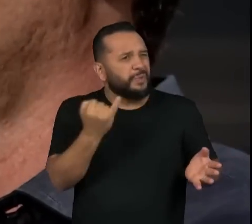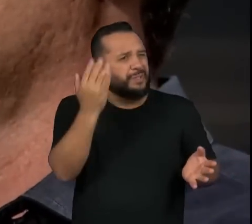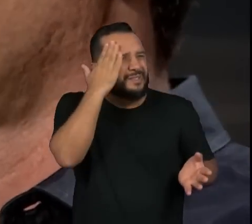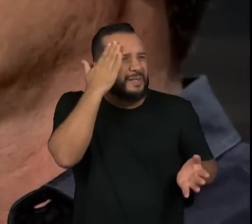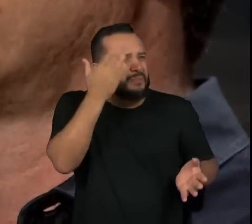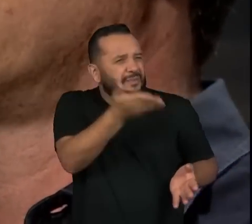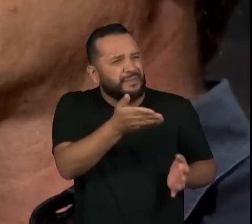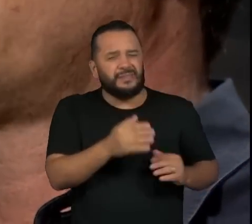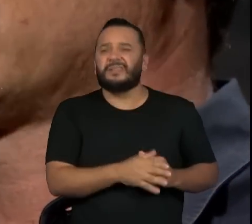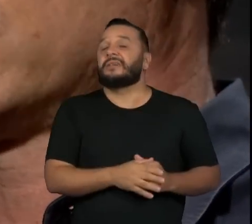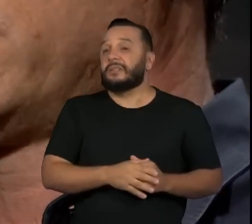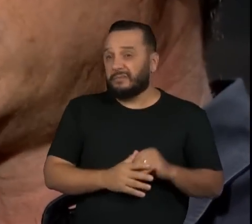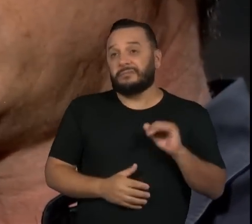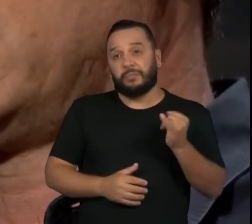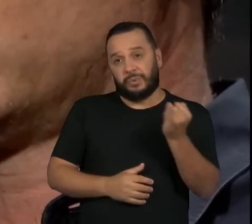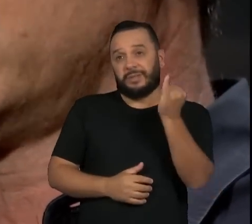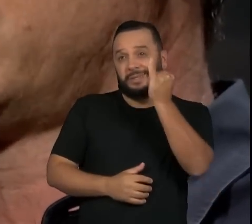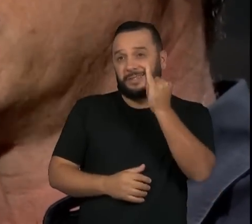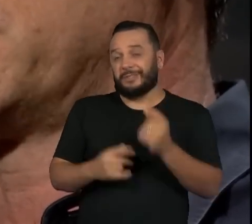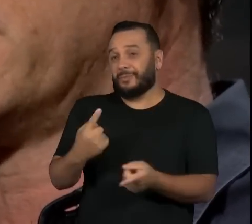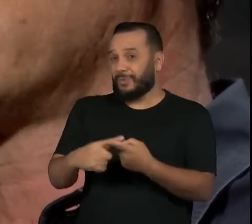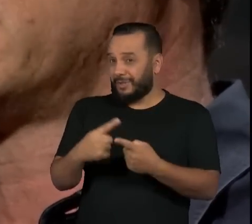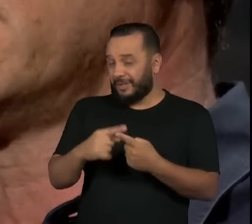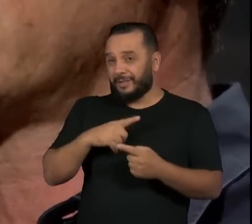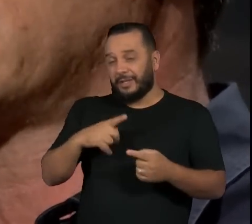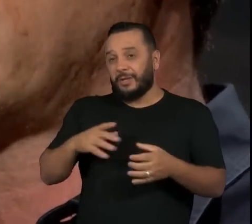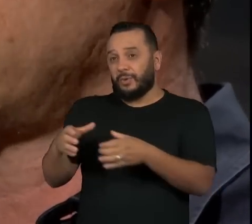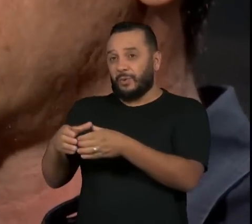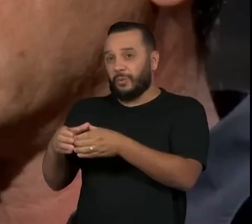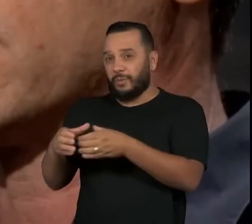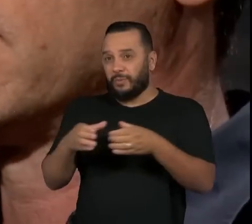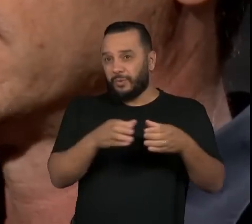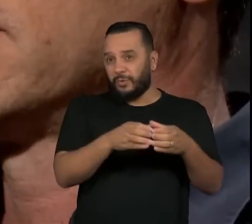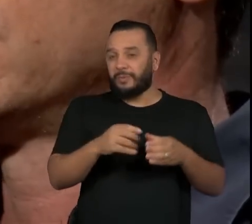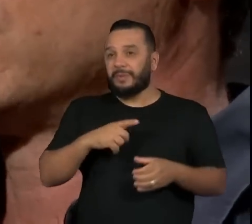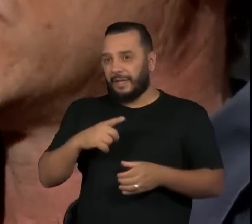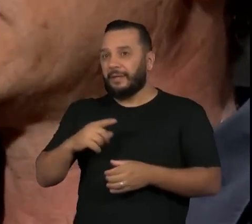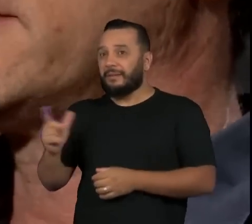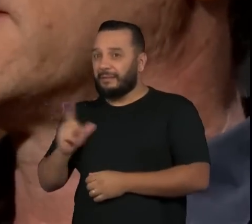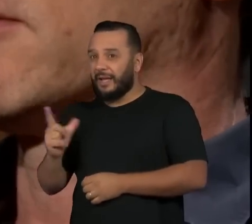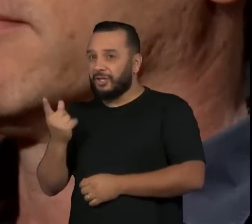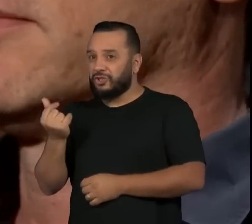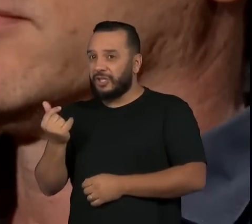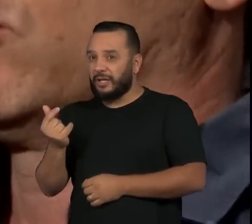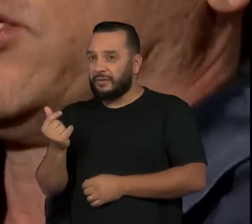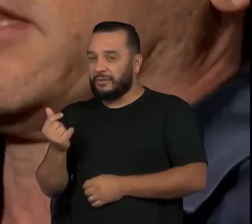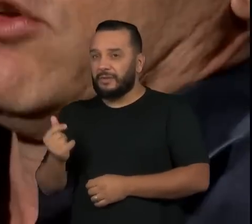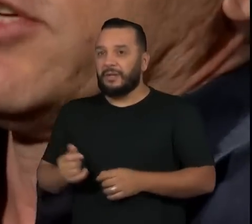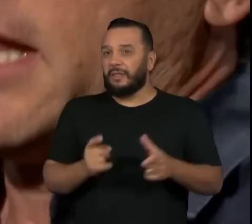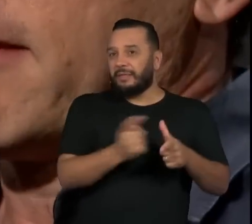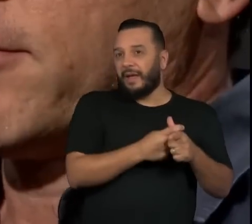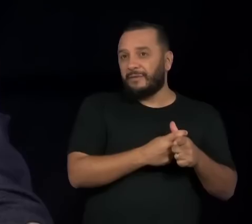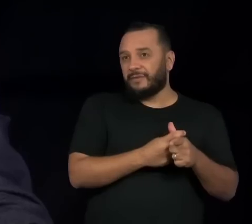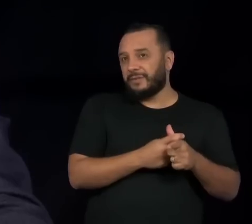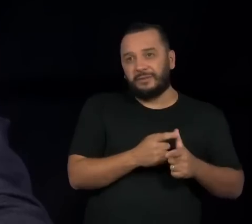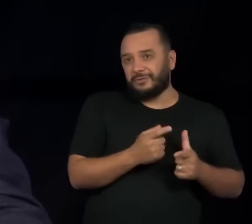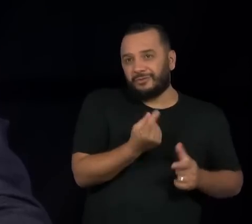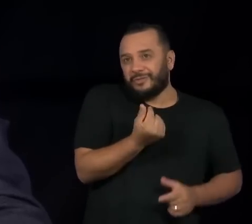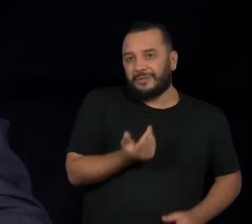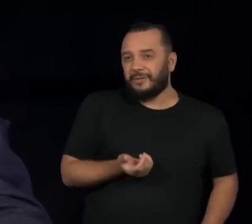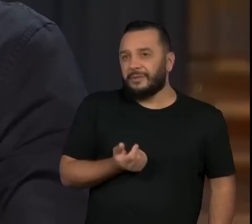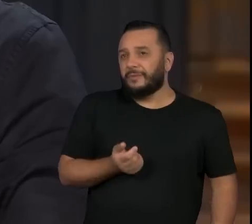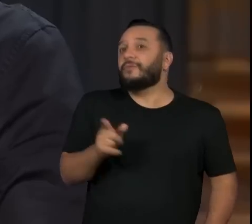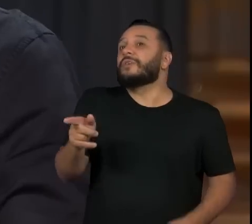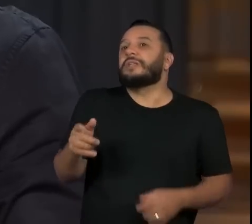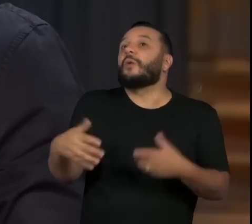Marcelo, porque eu falo o seguinte, as pessoas se dividem em 2 tipos. As que têm, as que devem dinheiro. Não tem o terceiro. Você tem ou você deve. Né? E